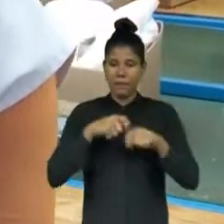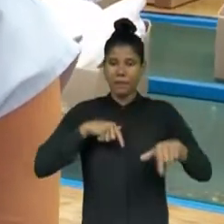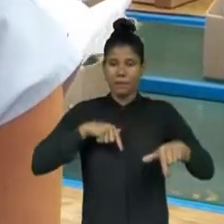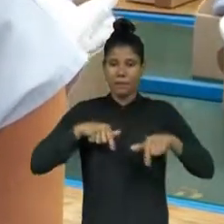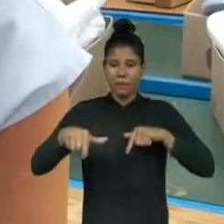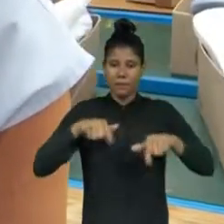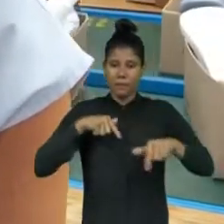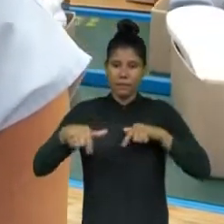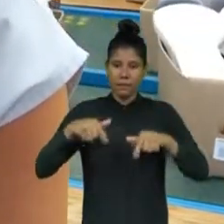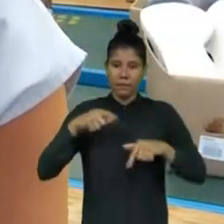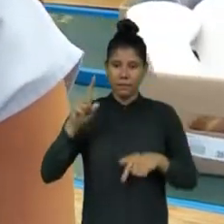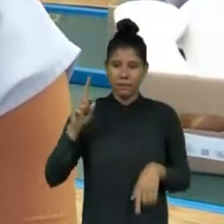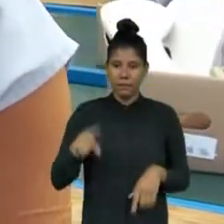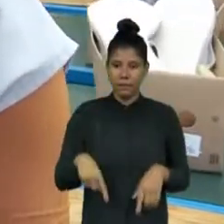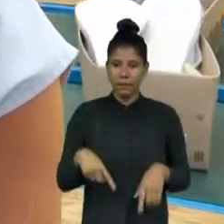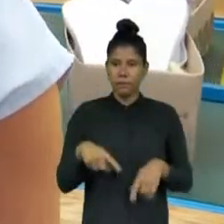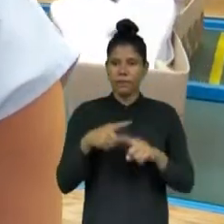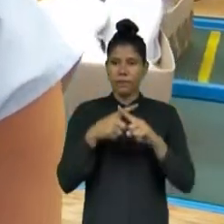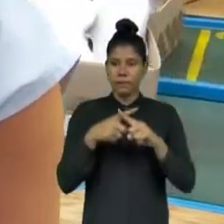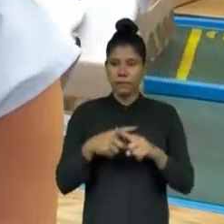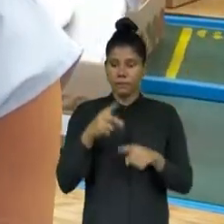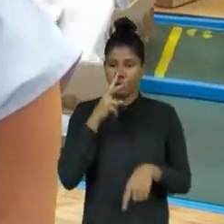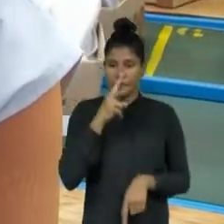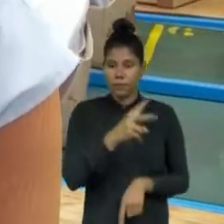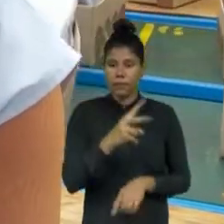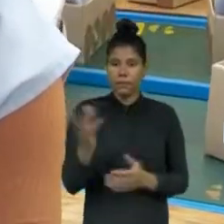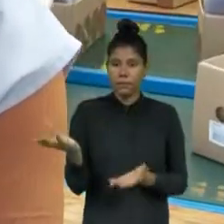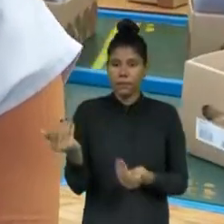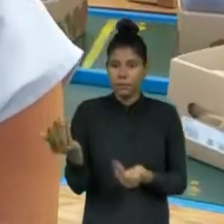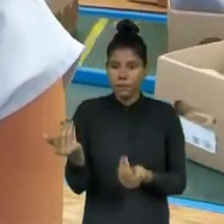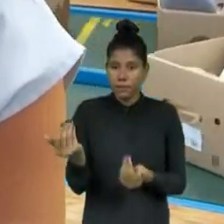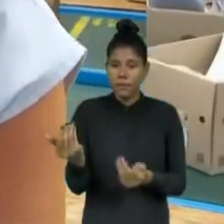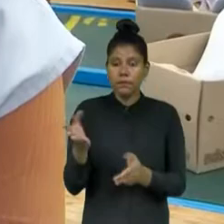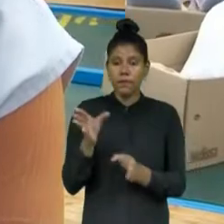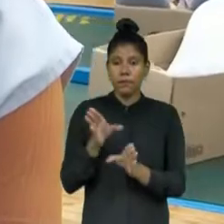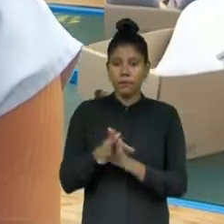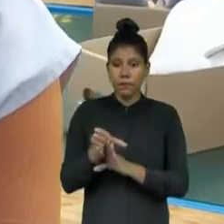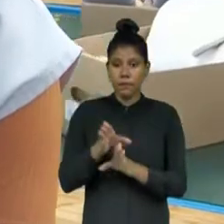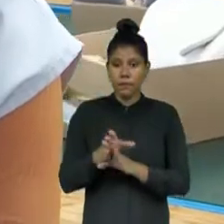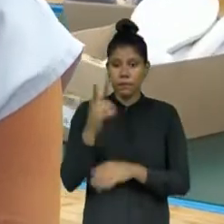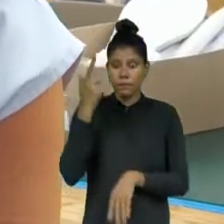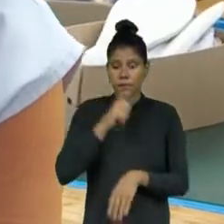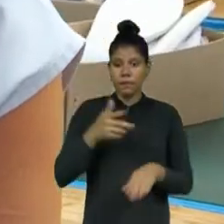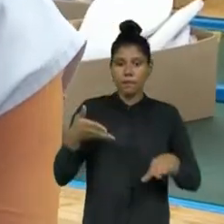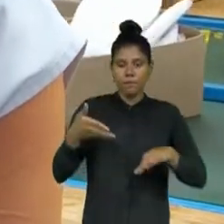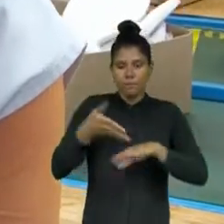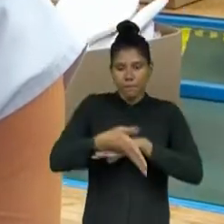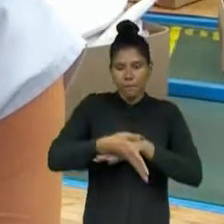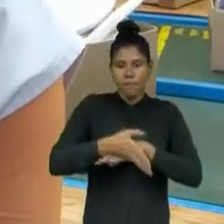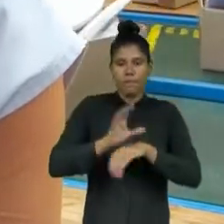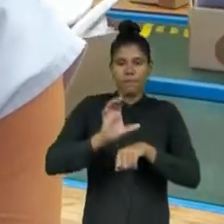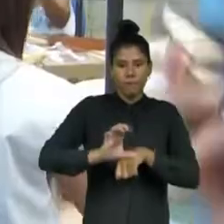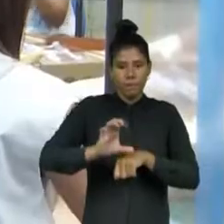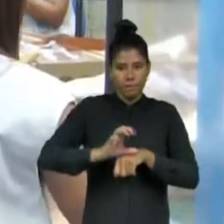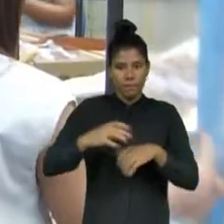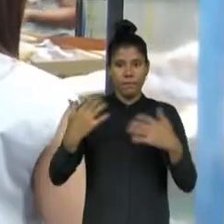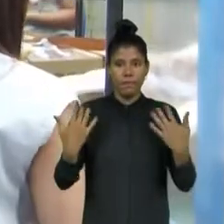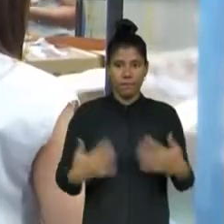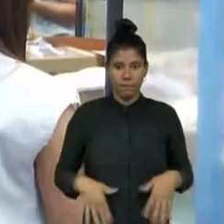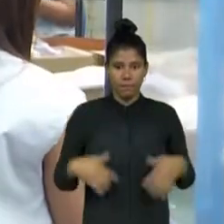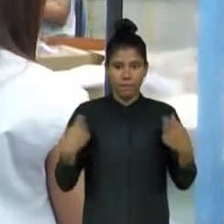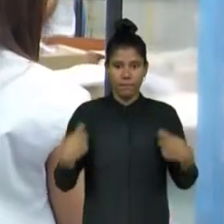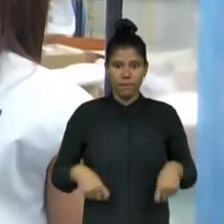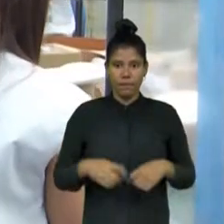está muito competitivo e os jovens estão se capacitando mais para poder entrar nesse mercado de trabalho que está difícil para todos nós. Foi uma